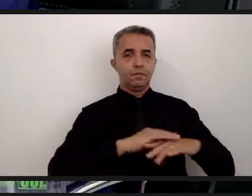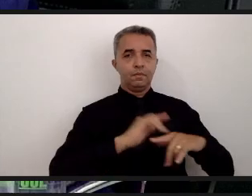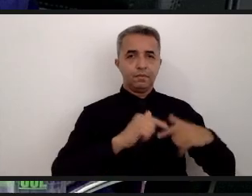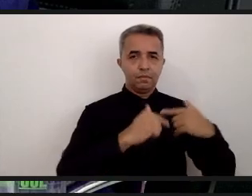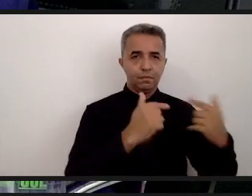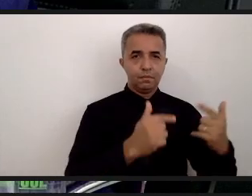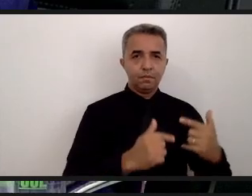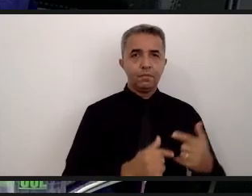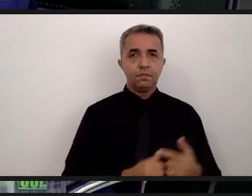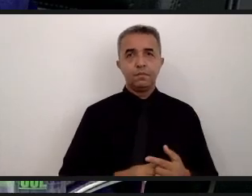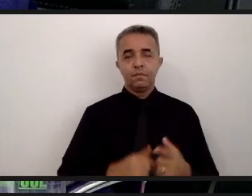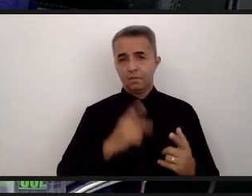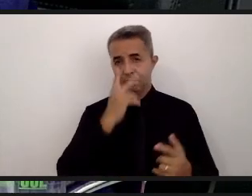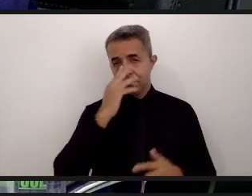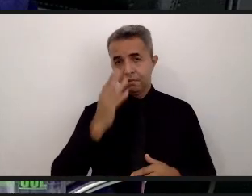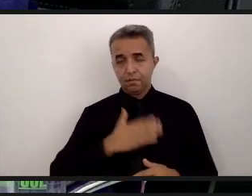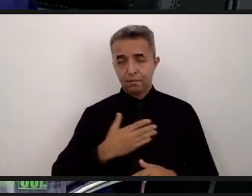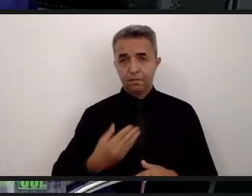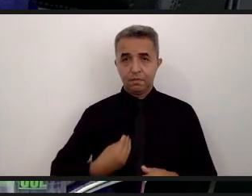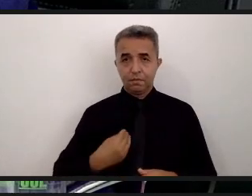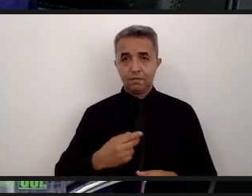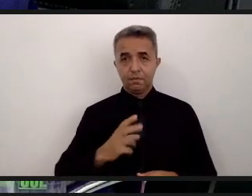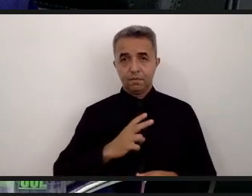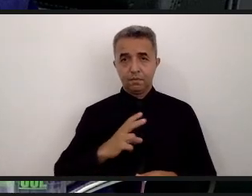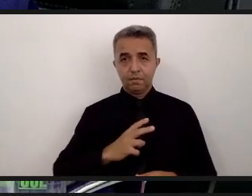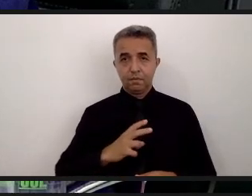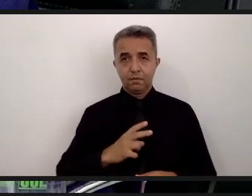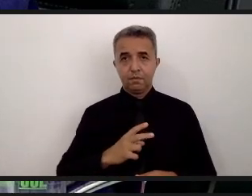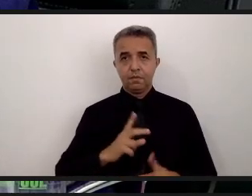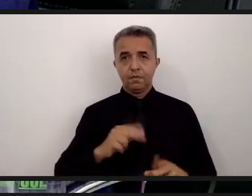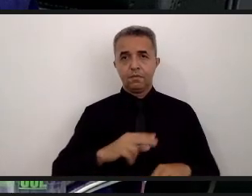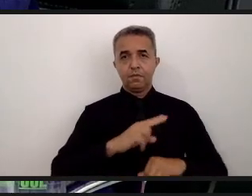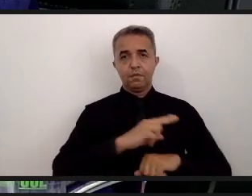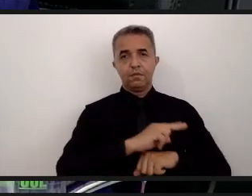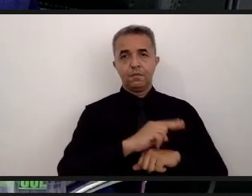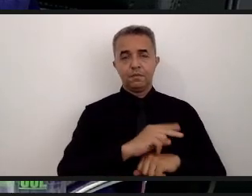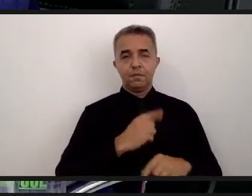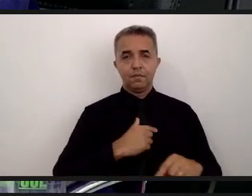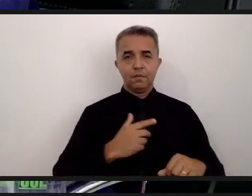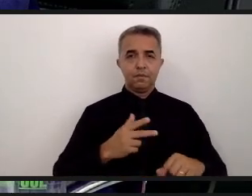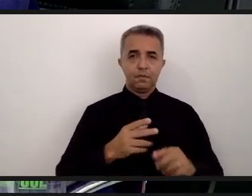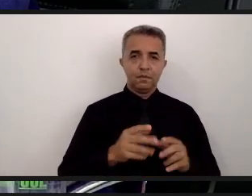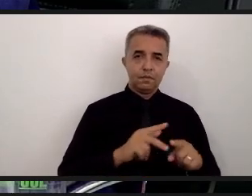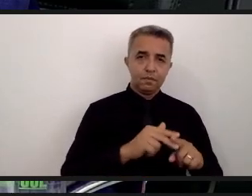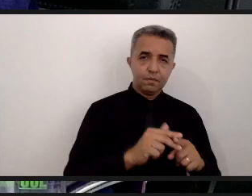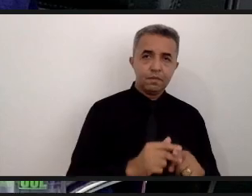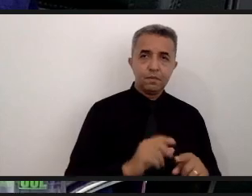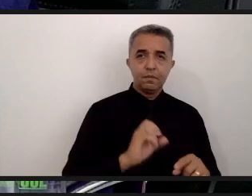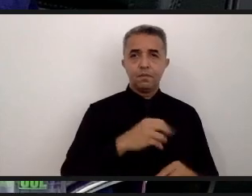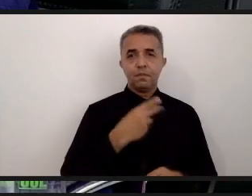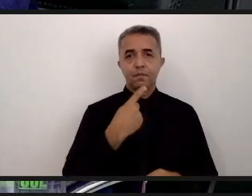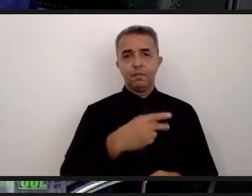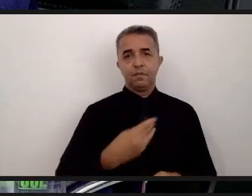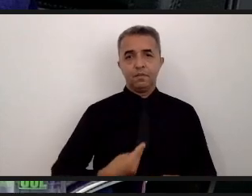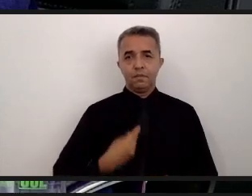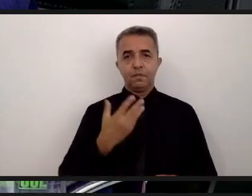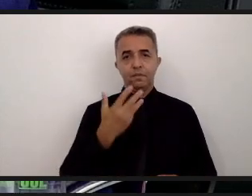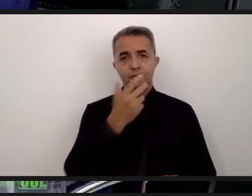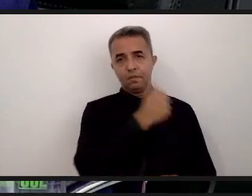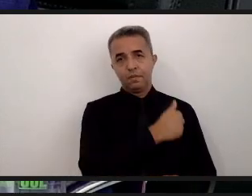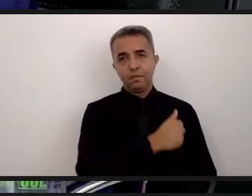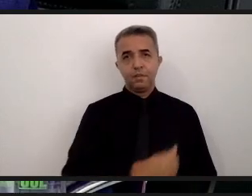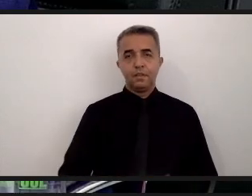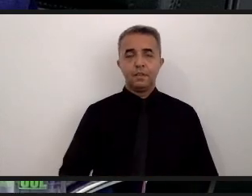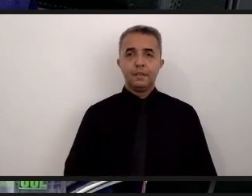no particular, como se fosse um paciente ali que eu estivesse operando ou salvando a vida dele. Sempre o tomei assim.